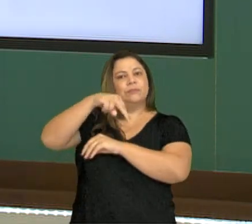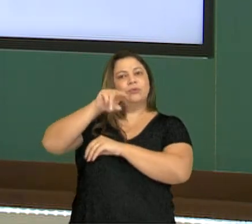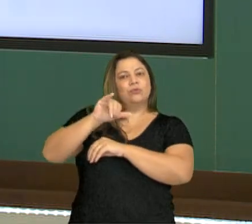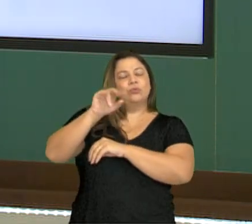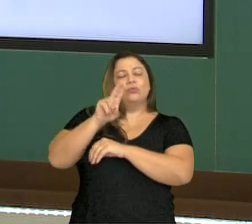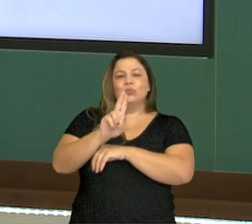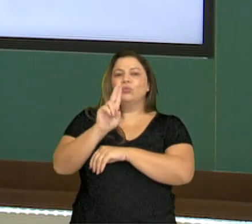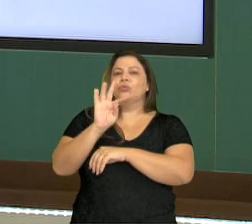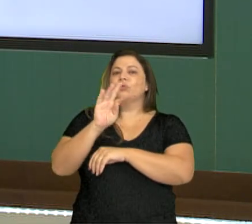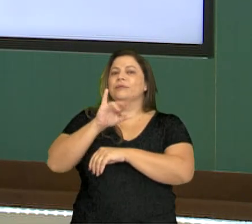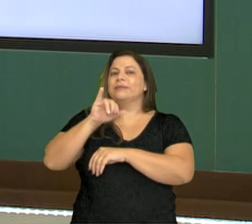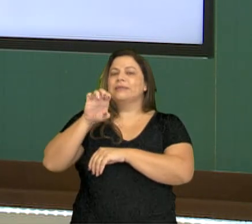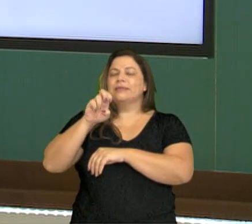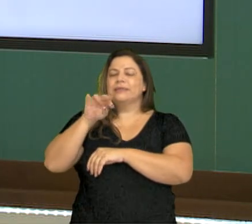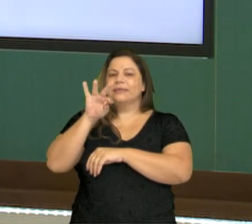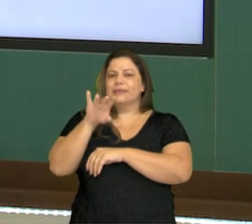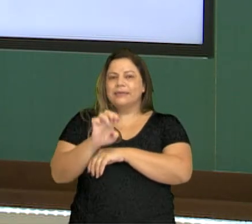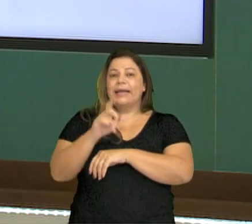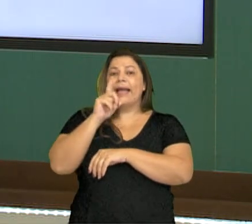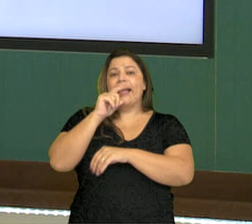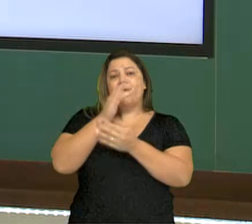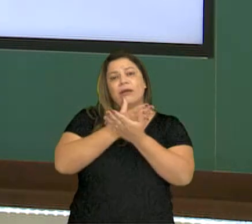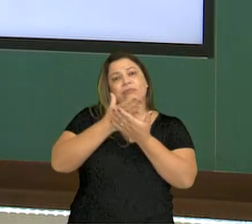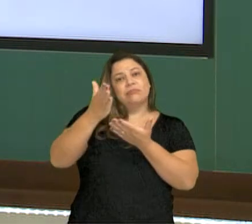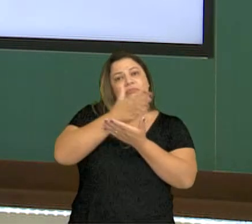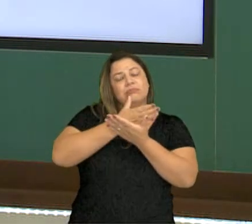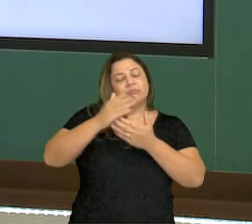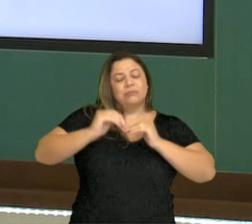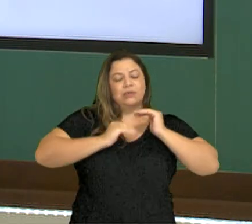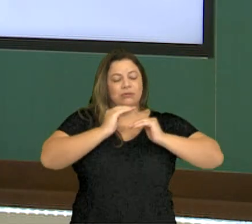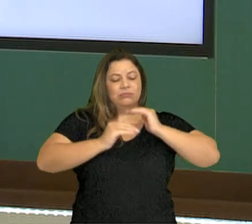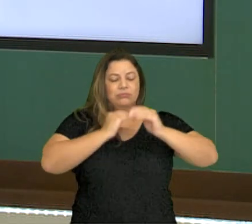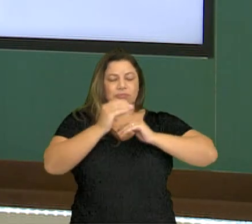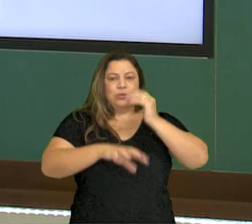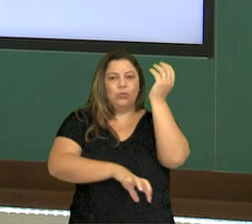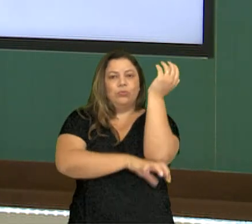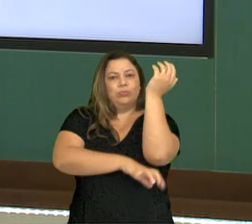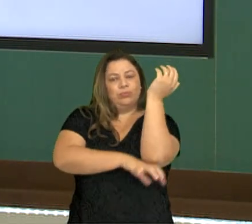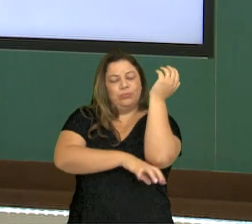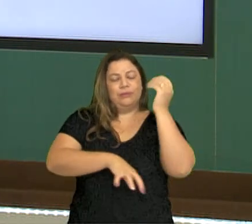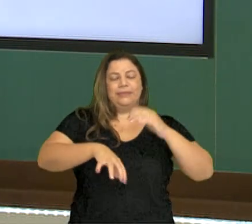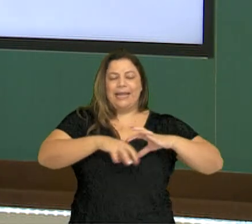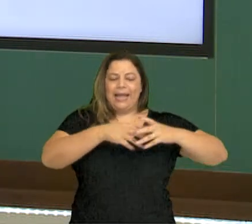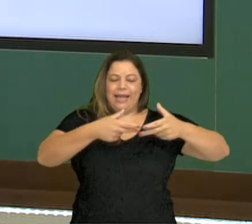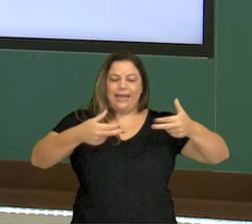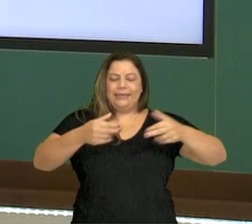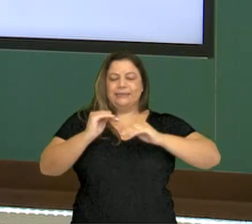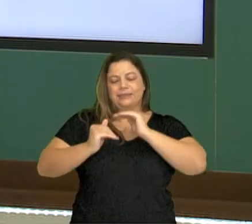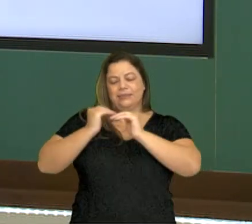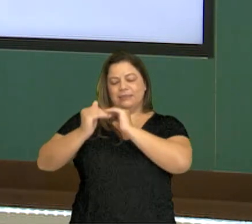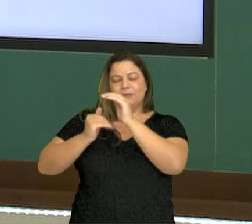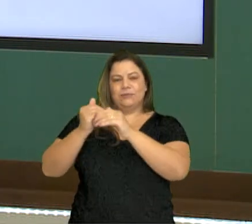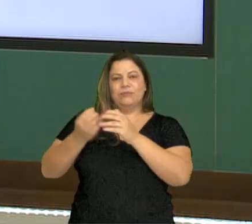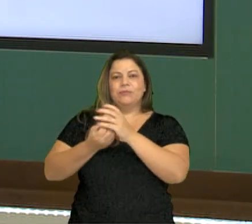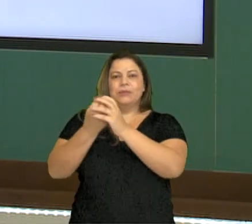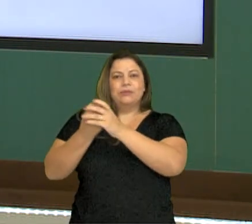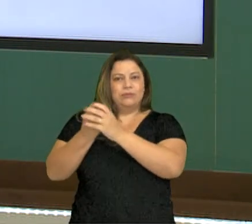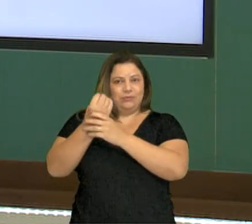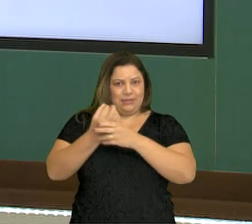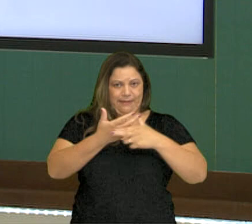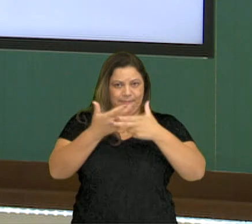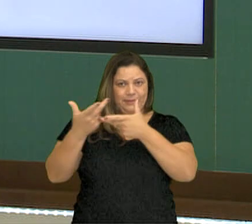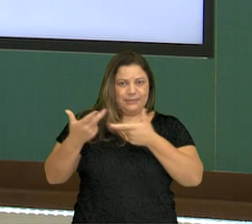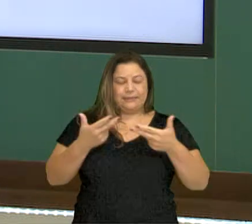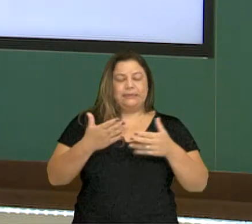fazer esse início do desenvolvimento para surgir as primeiras raízes e os primeiros desenvolvimentos da planta. A partir do momento